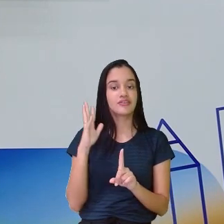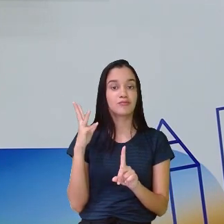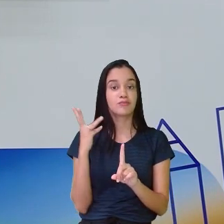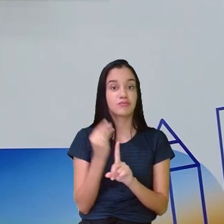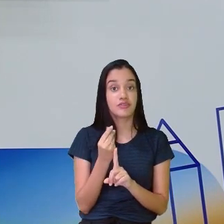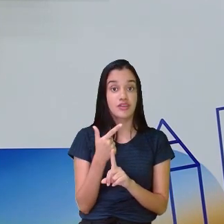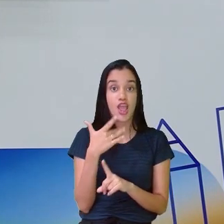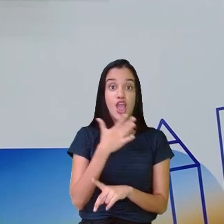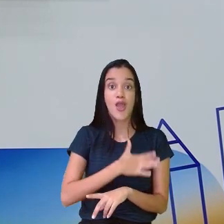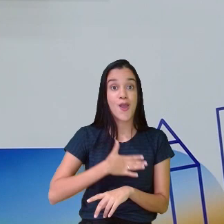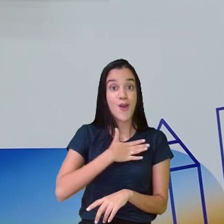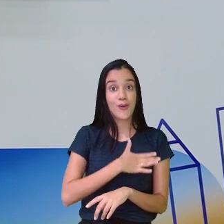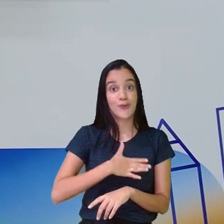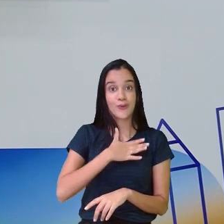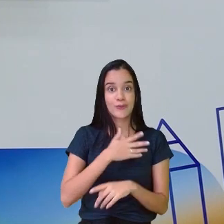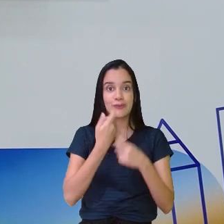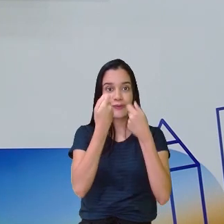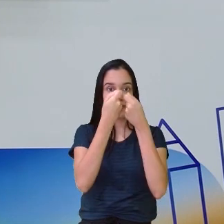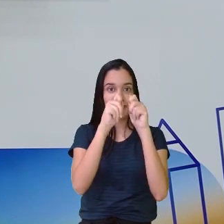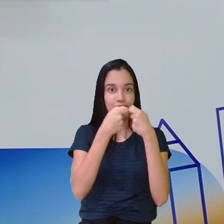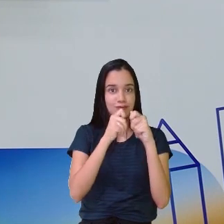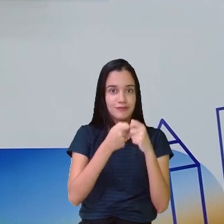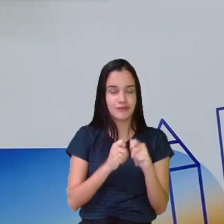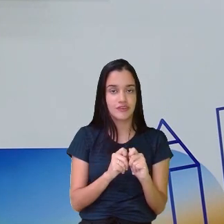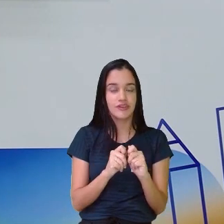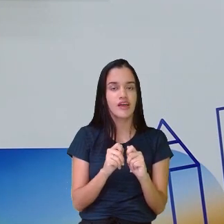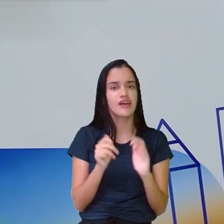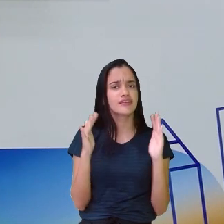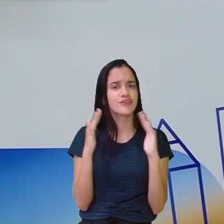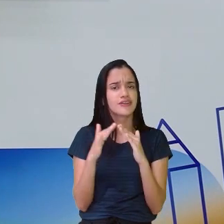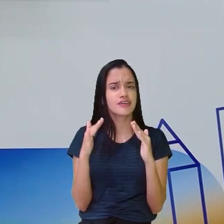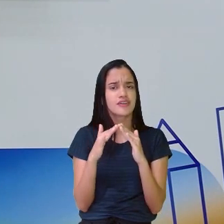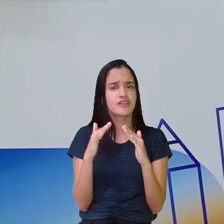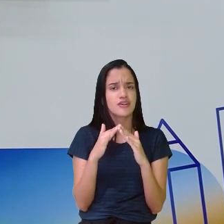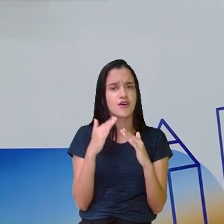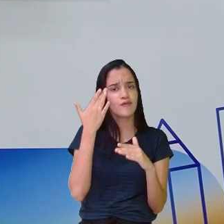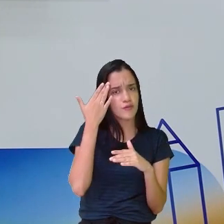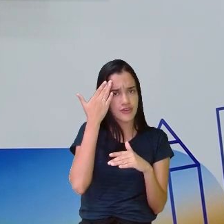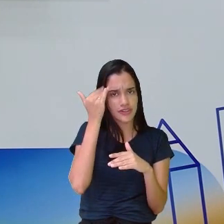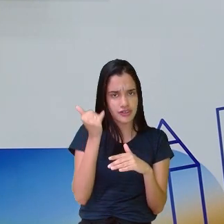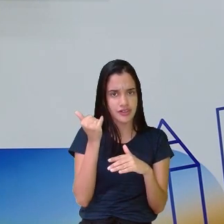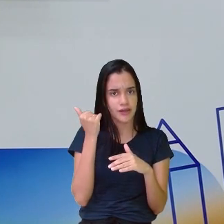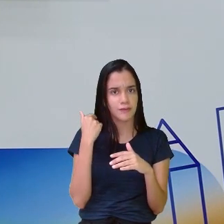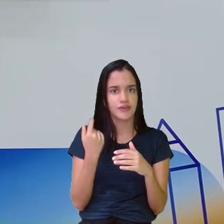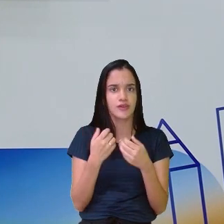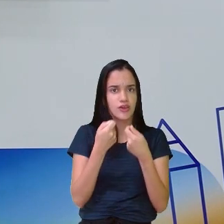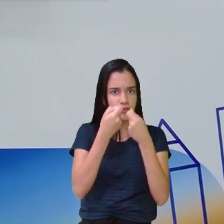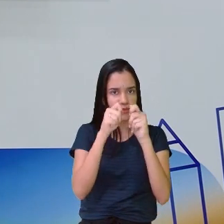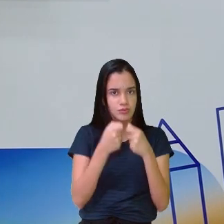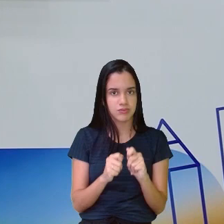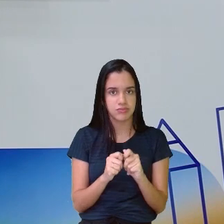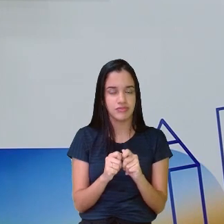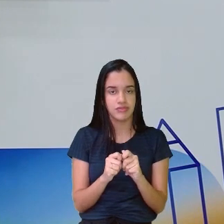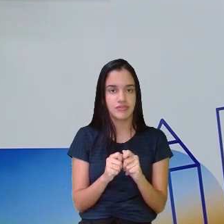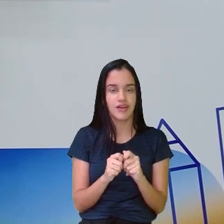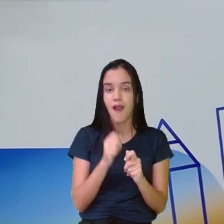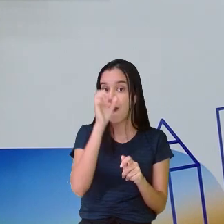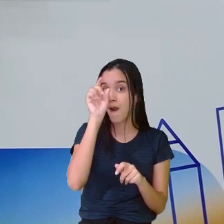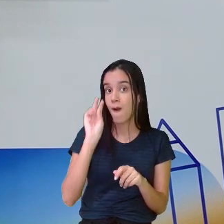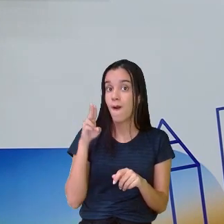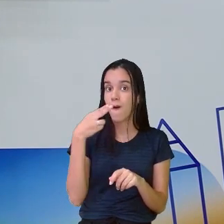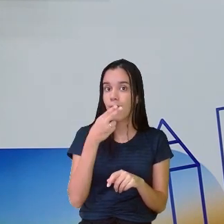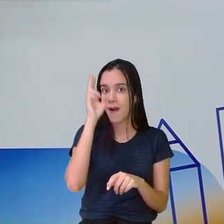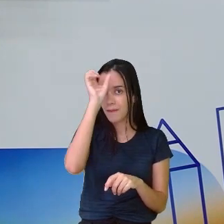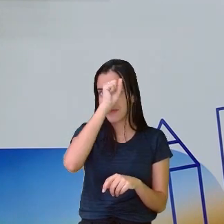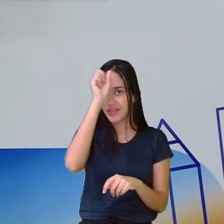Eu gostei muito de fazer essas tranças. Conta aí na sua casa, você já sabia fazer uma trança? Ou aprendeu aqui com a